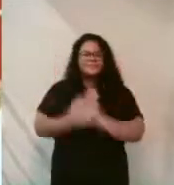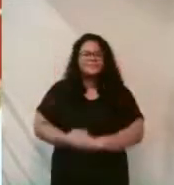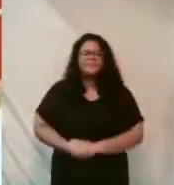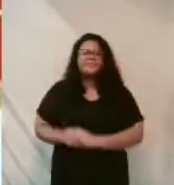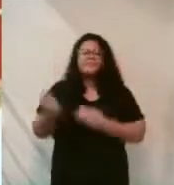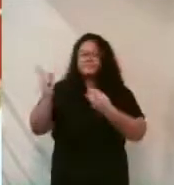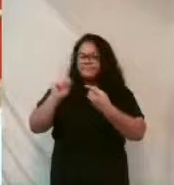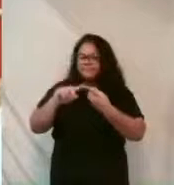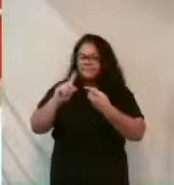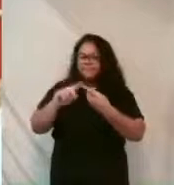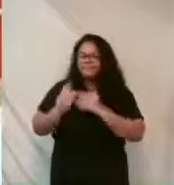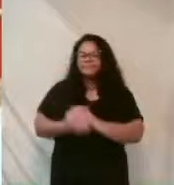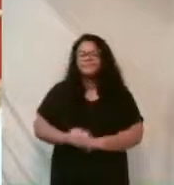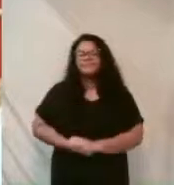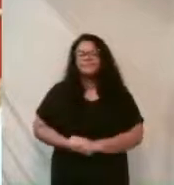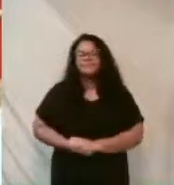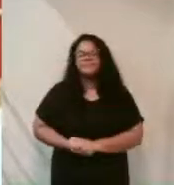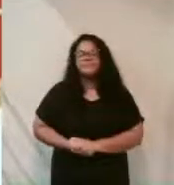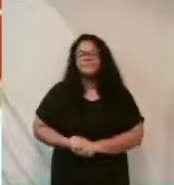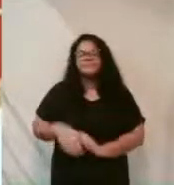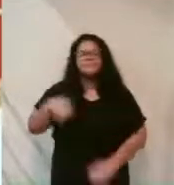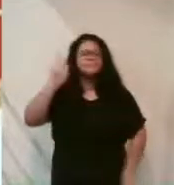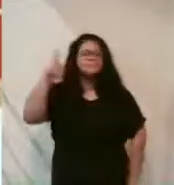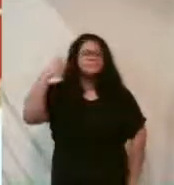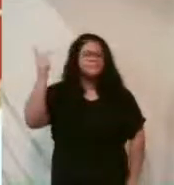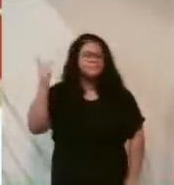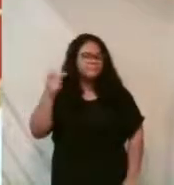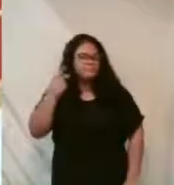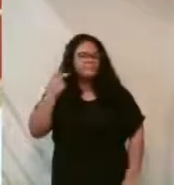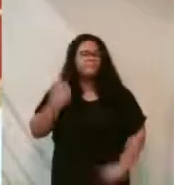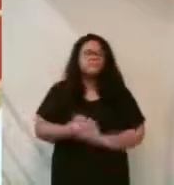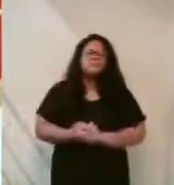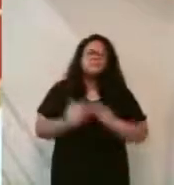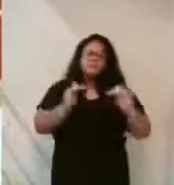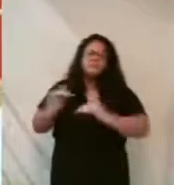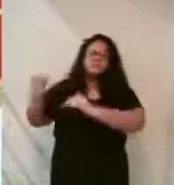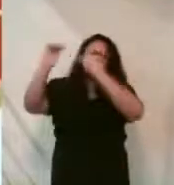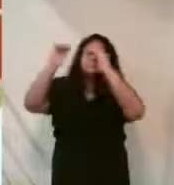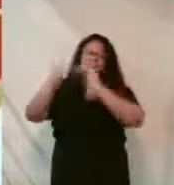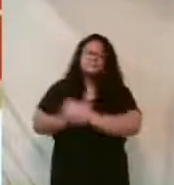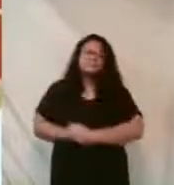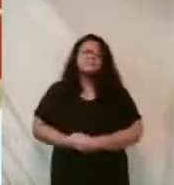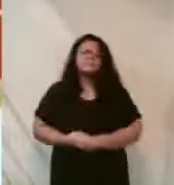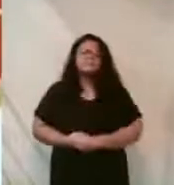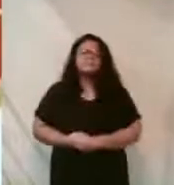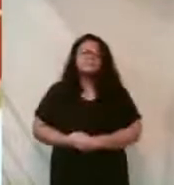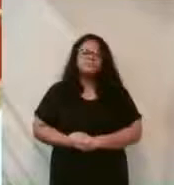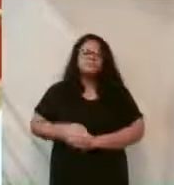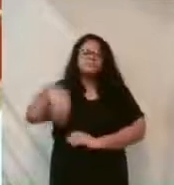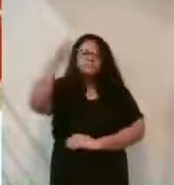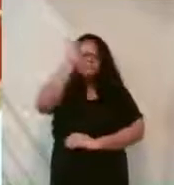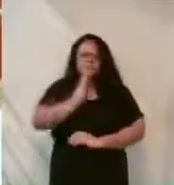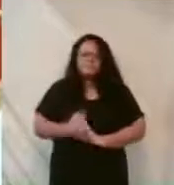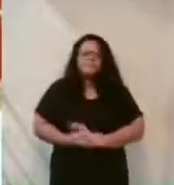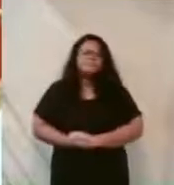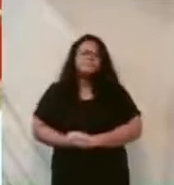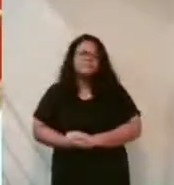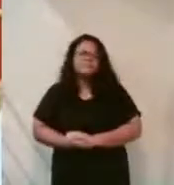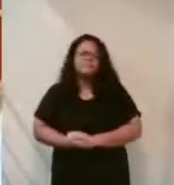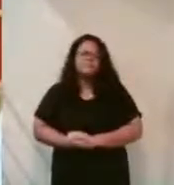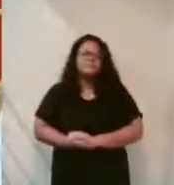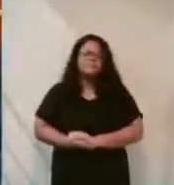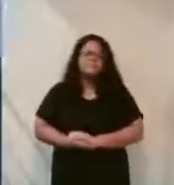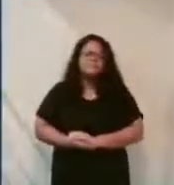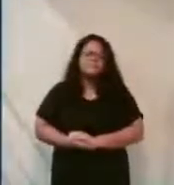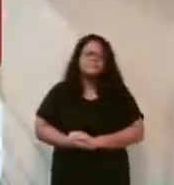Também a excelentíssima senhora Procuradora da República na Procuradoria da República no município de Guarulhos e Mogi das